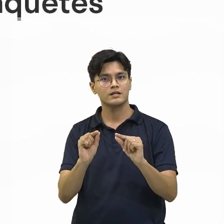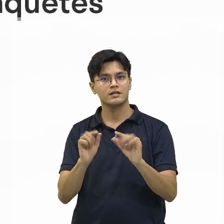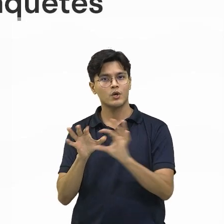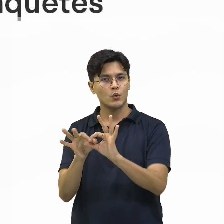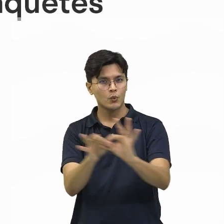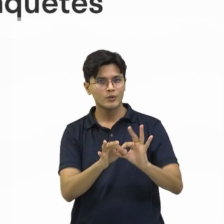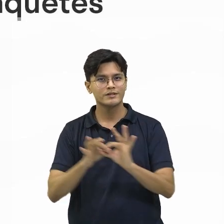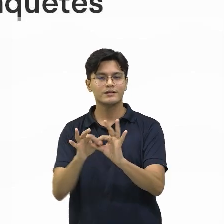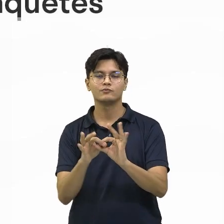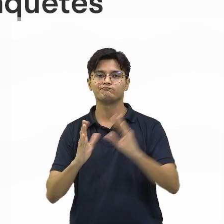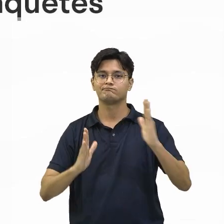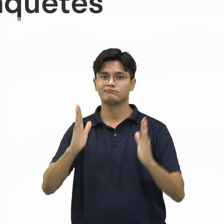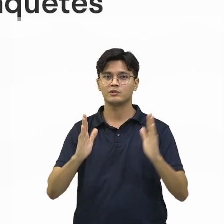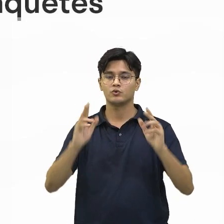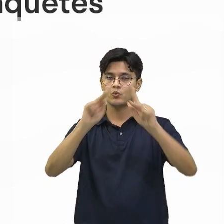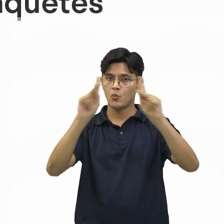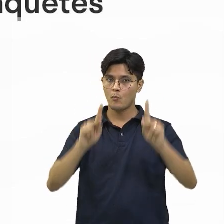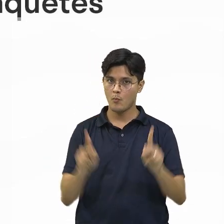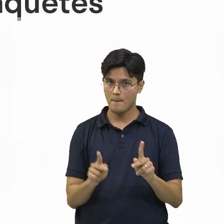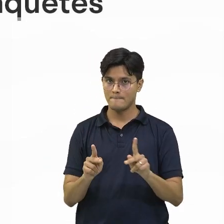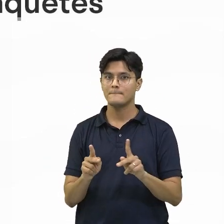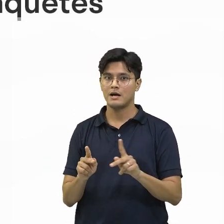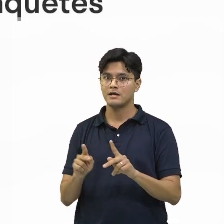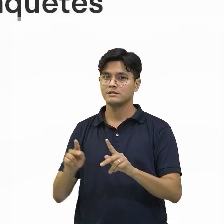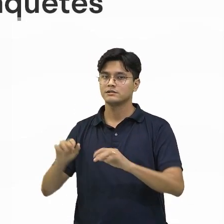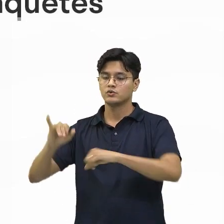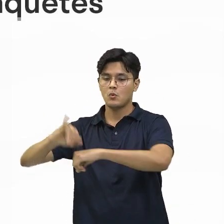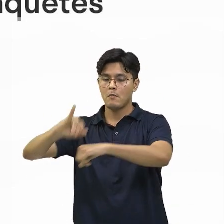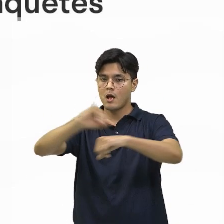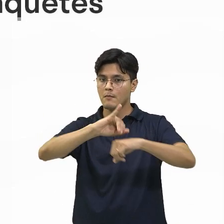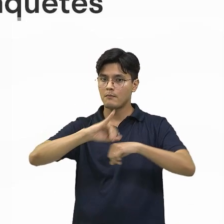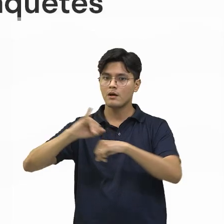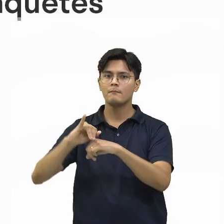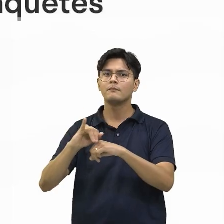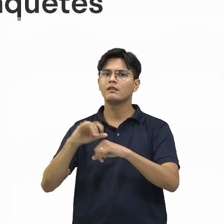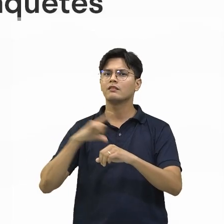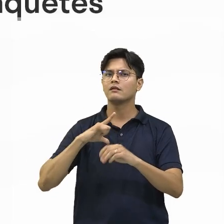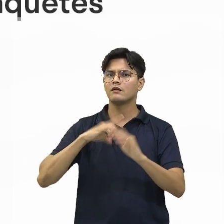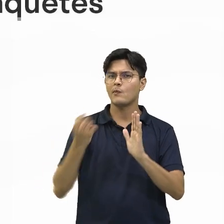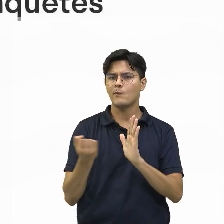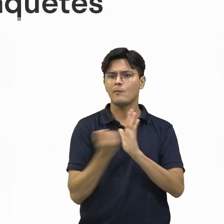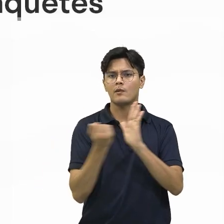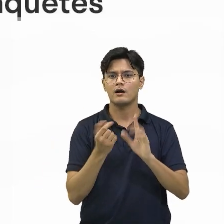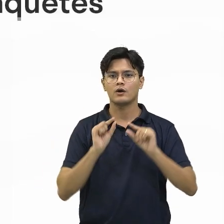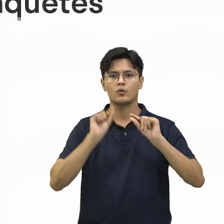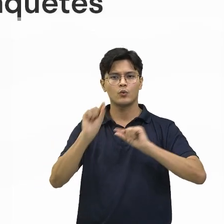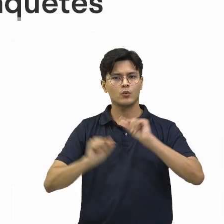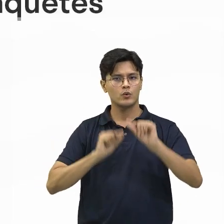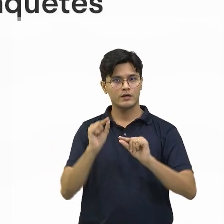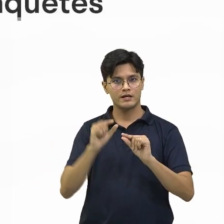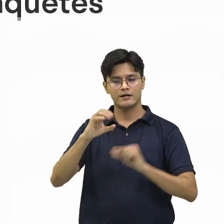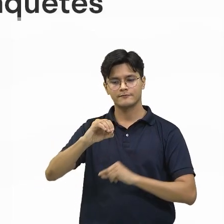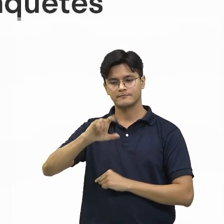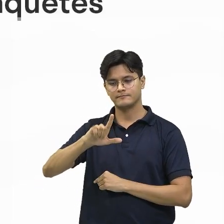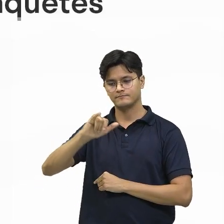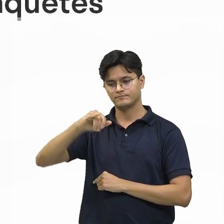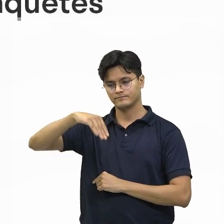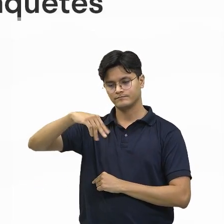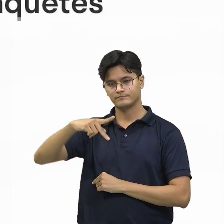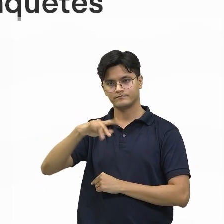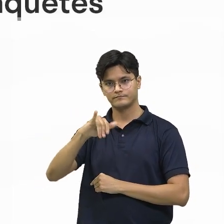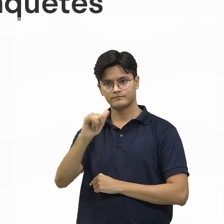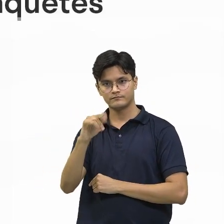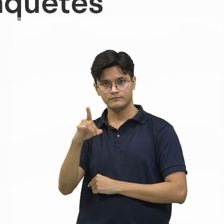tempos de paz entre as polis e que vai ficar marcada como as Olimpíadas, como a gente